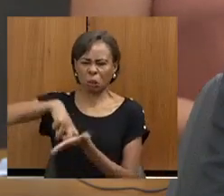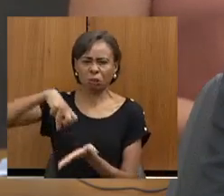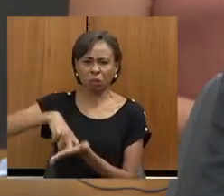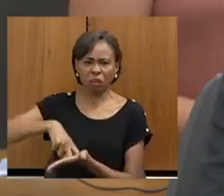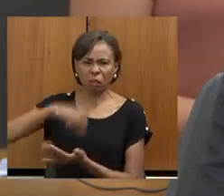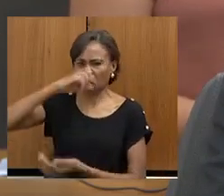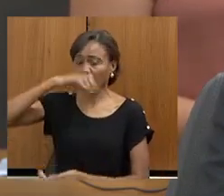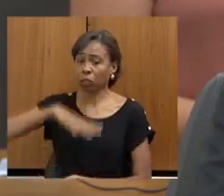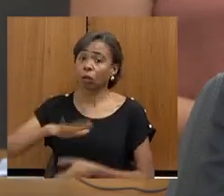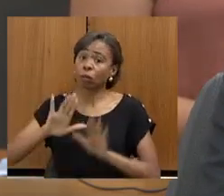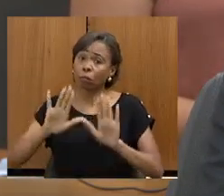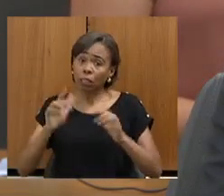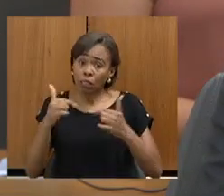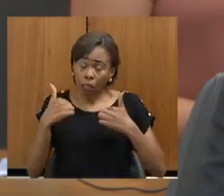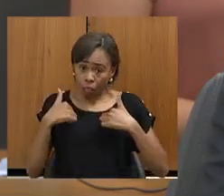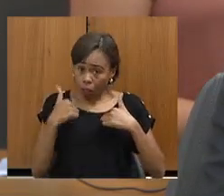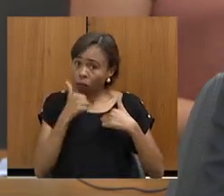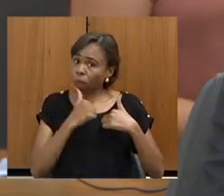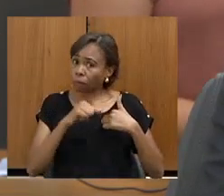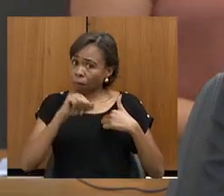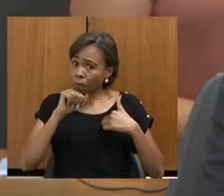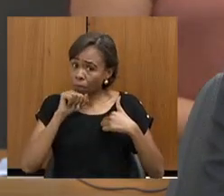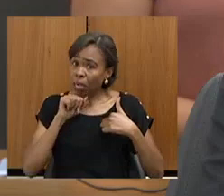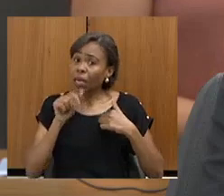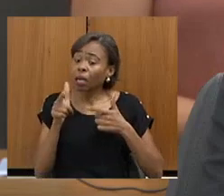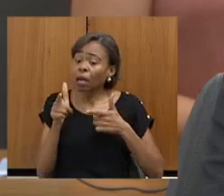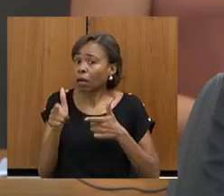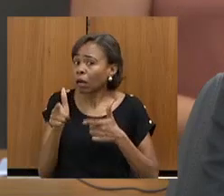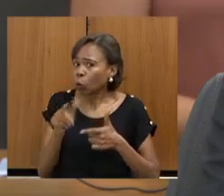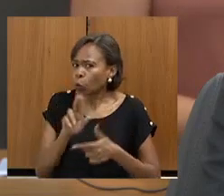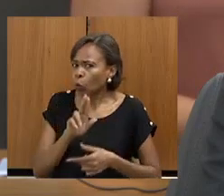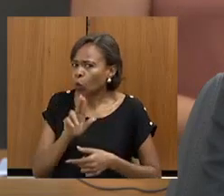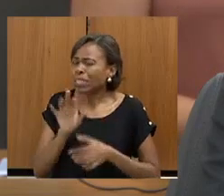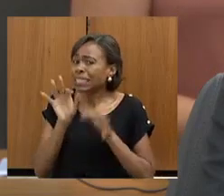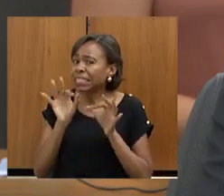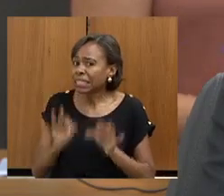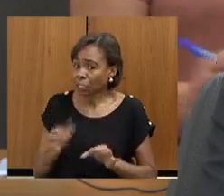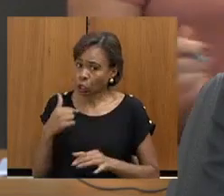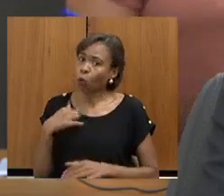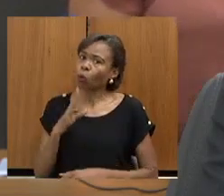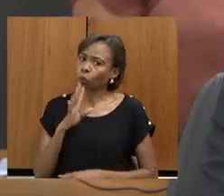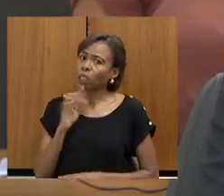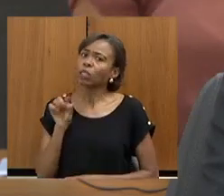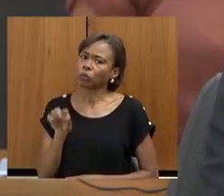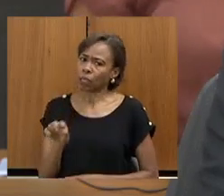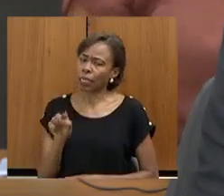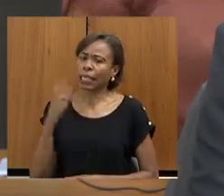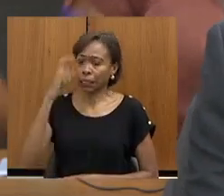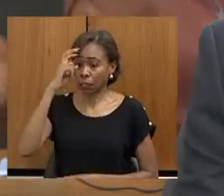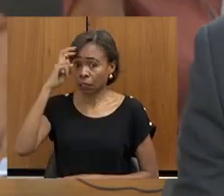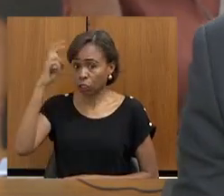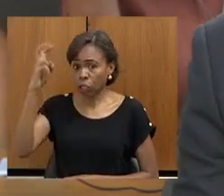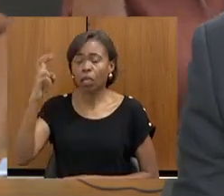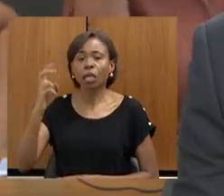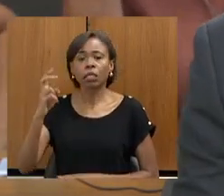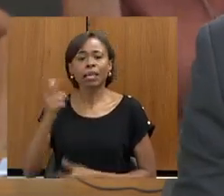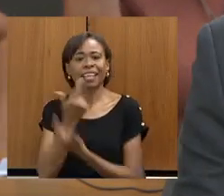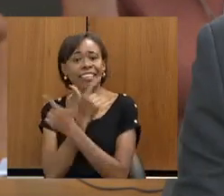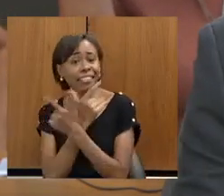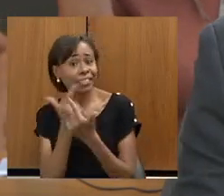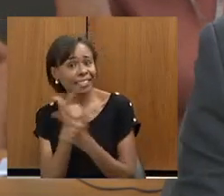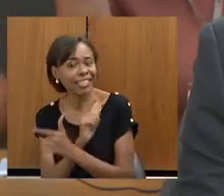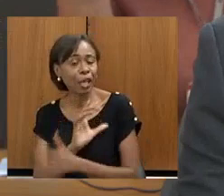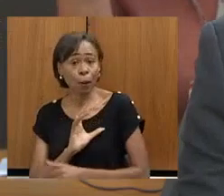como mãe, gostaria de chamá-lo da forma como eu o conheço, inteligente, divertido, amoroso e